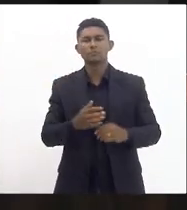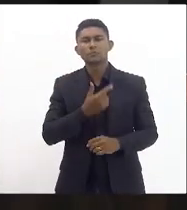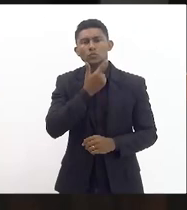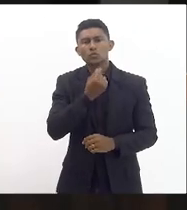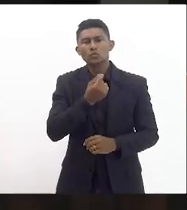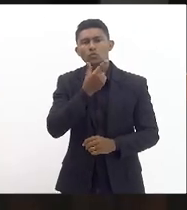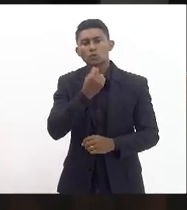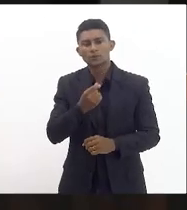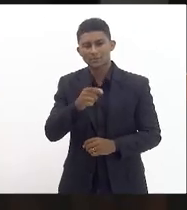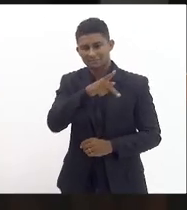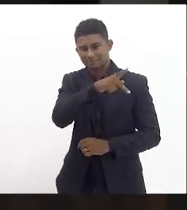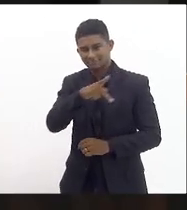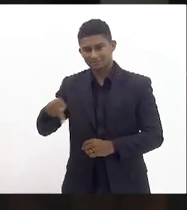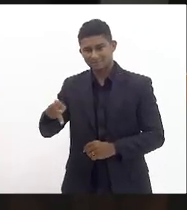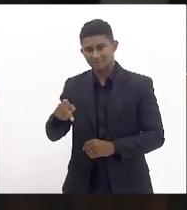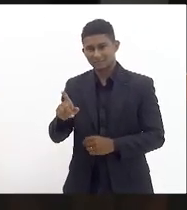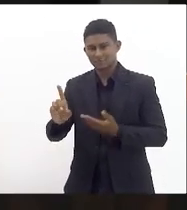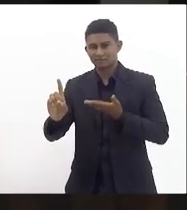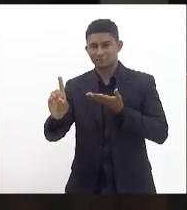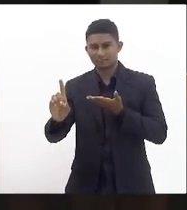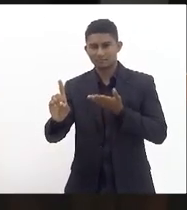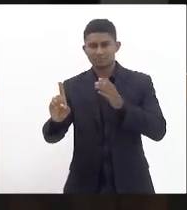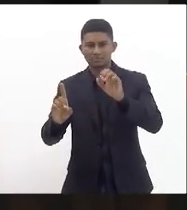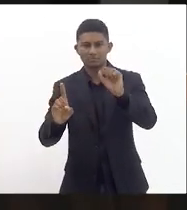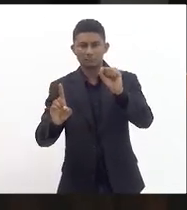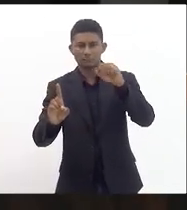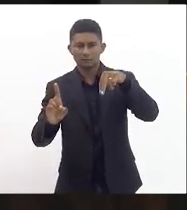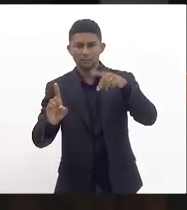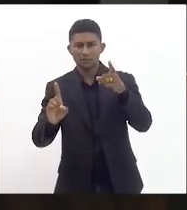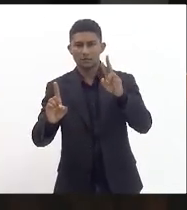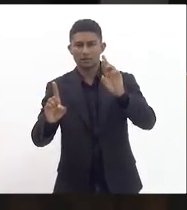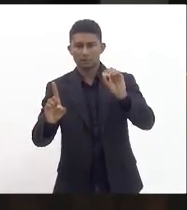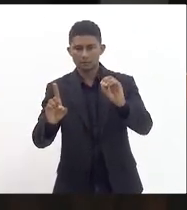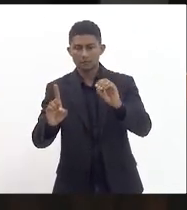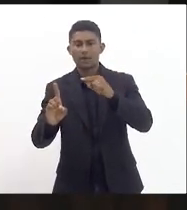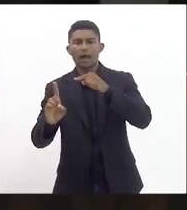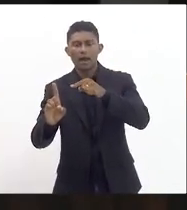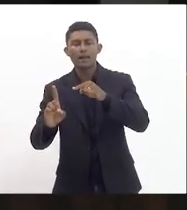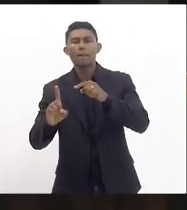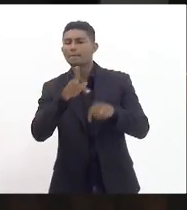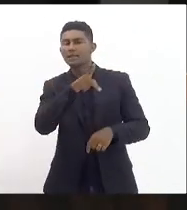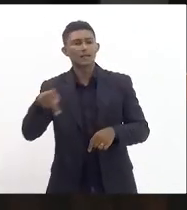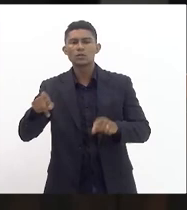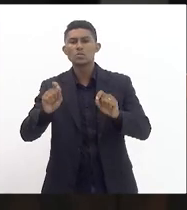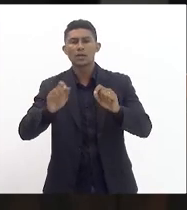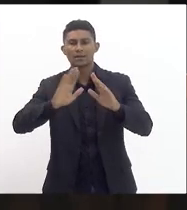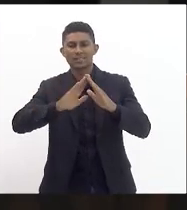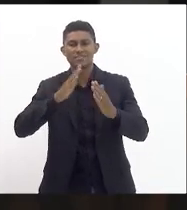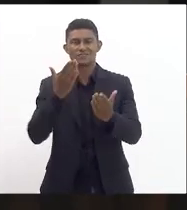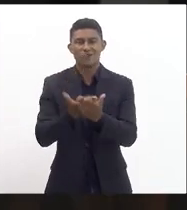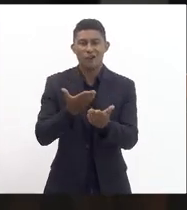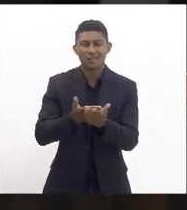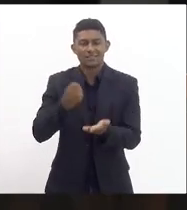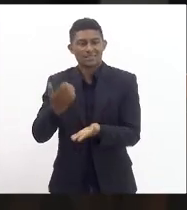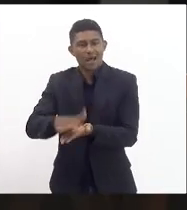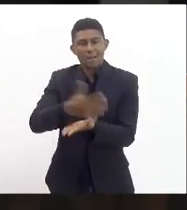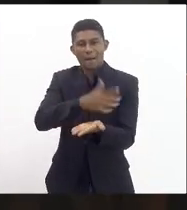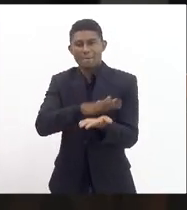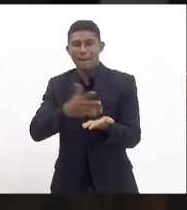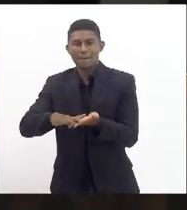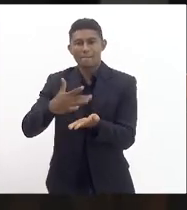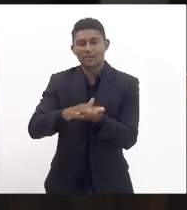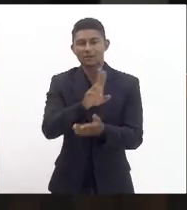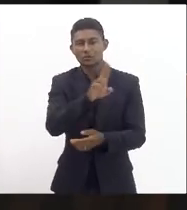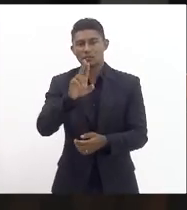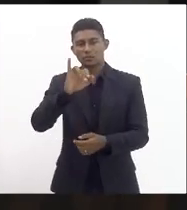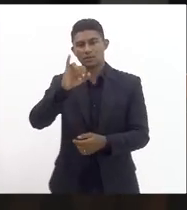que é o presidente da nossa querida Império Serrano, que nos recebeu com muito carinho e atenção, e na figura